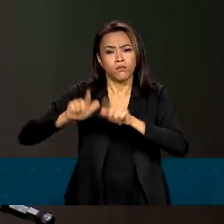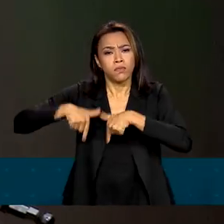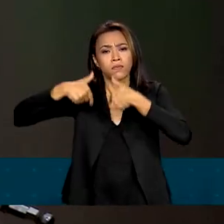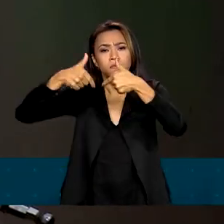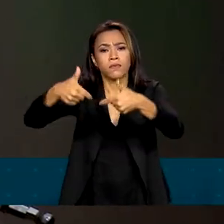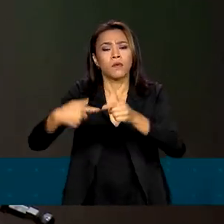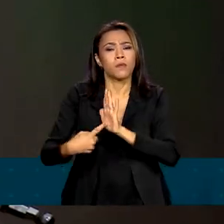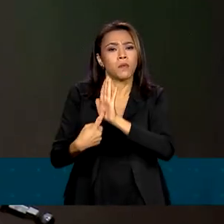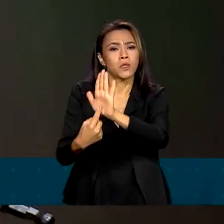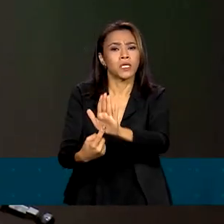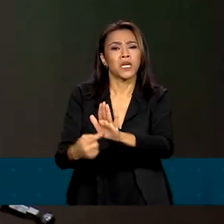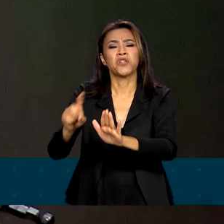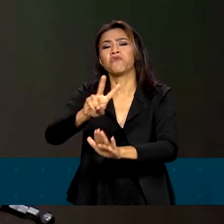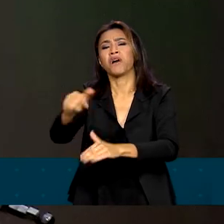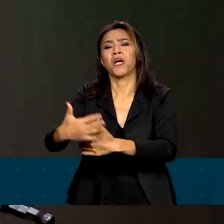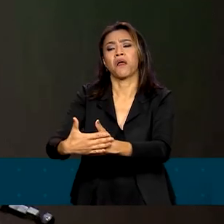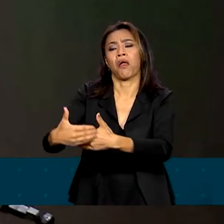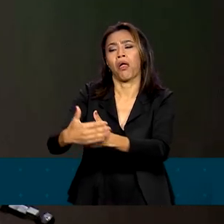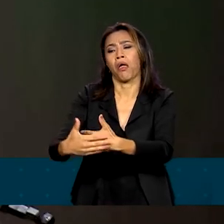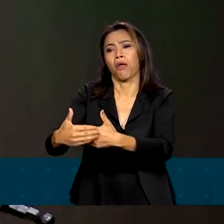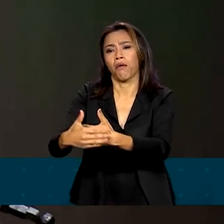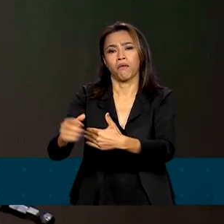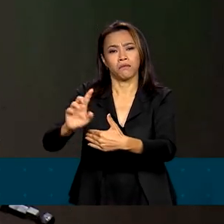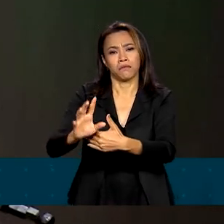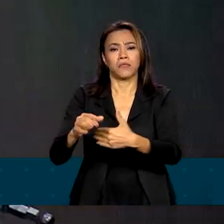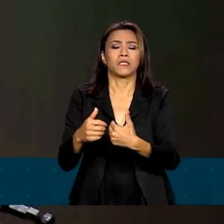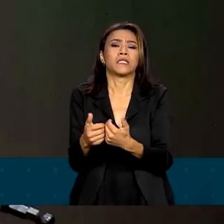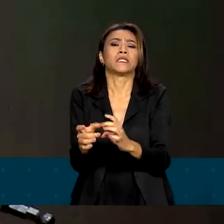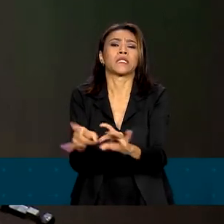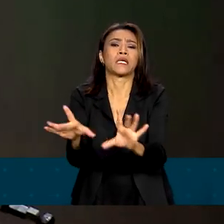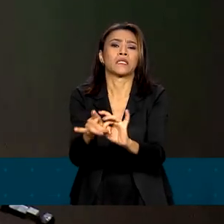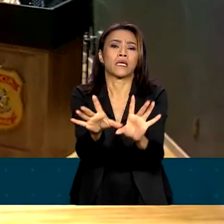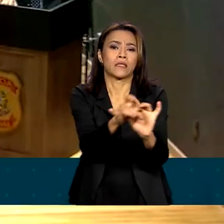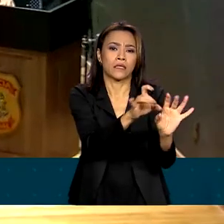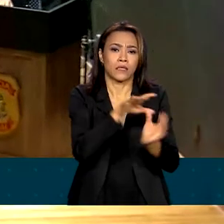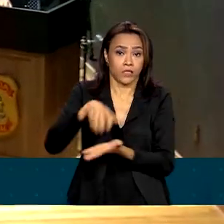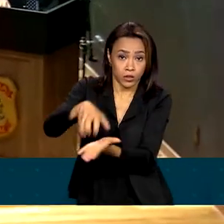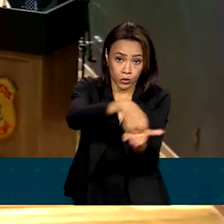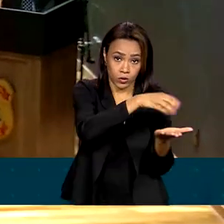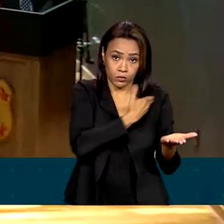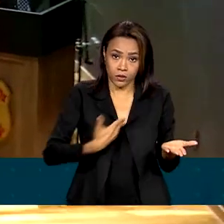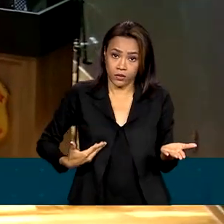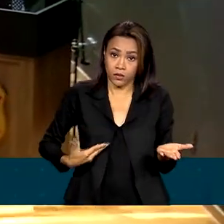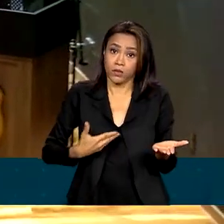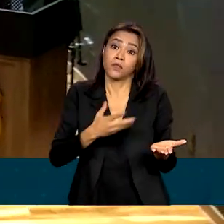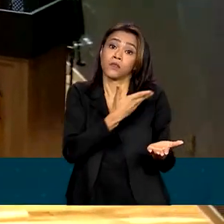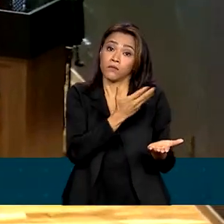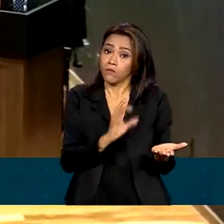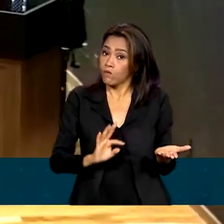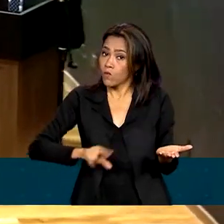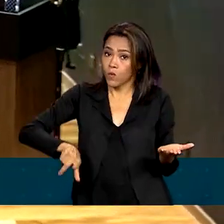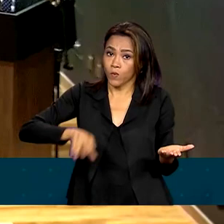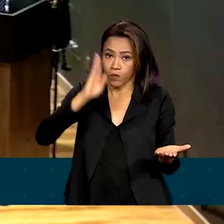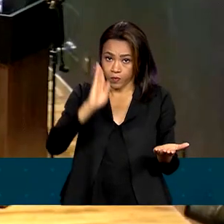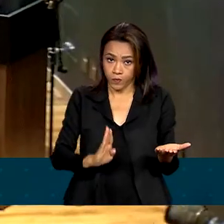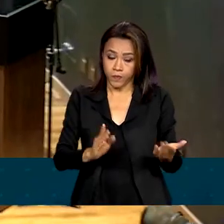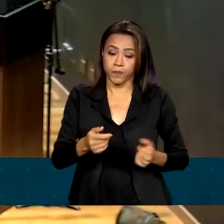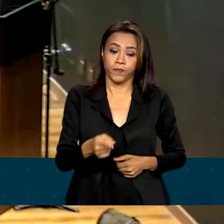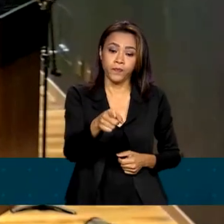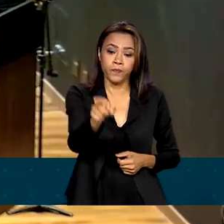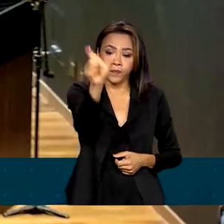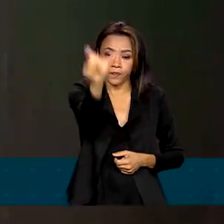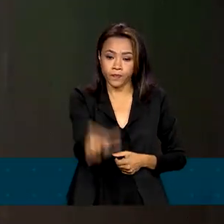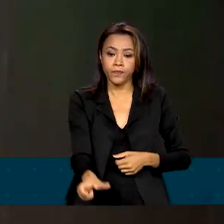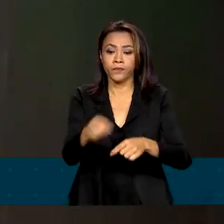não há apaziguamento nas instituições brasileiras. O ministro da Justiça e Segurança Pública lembrou que